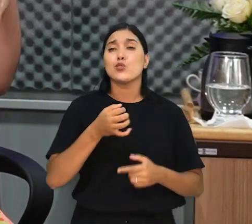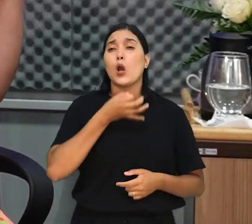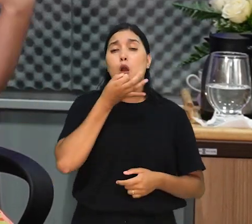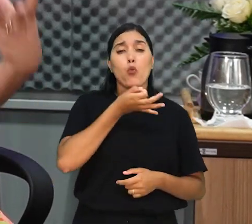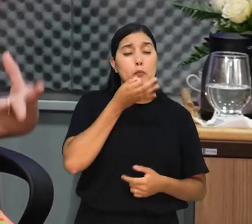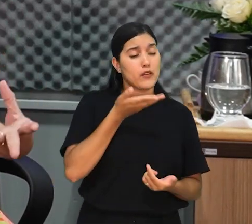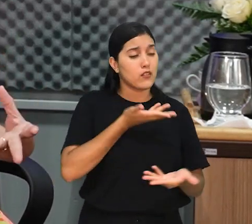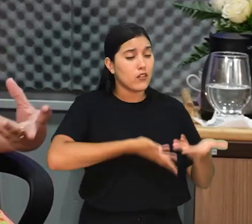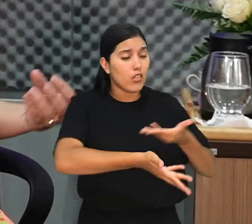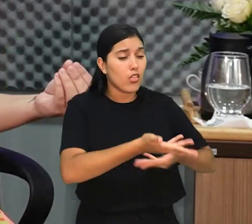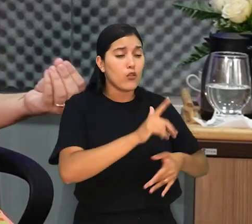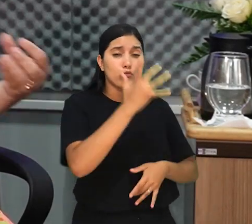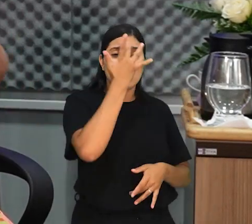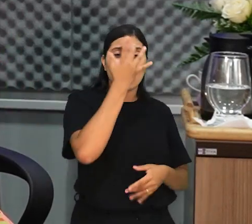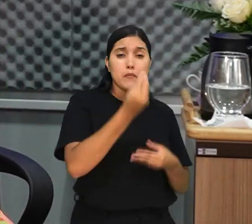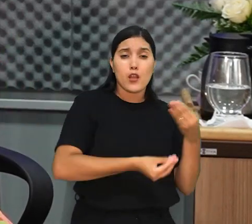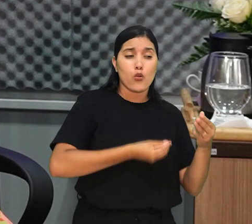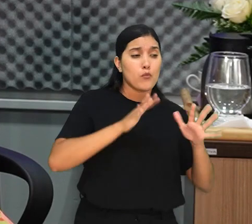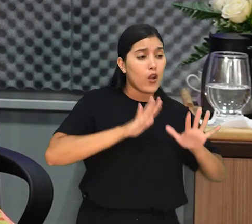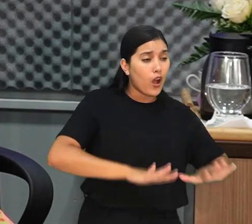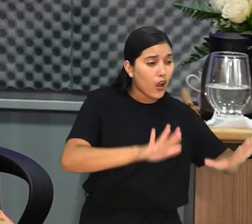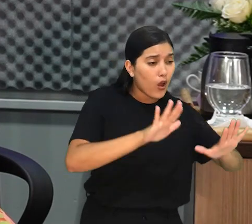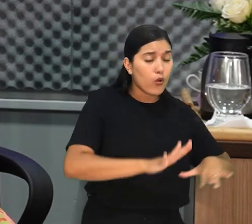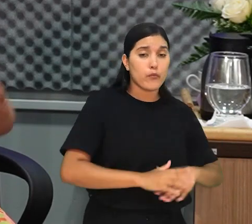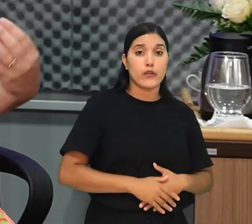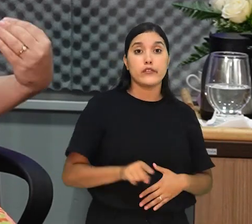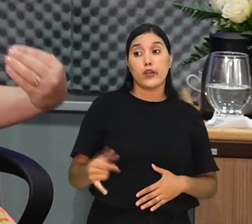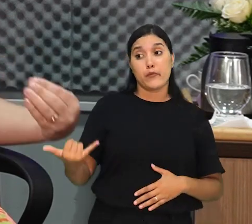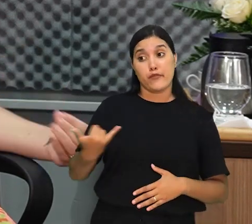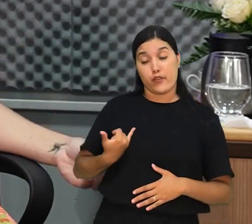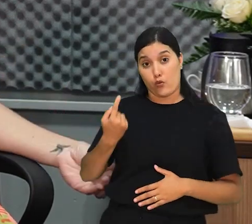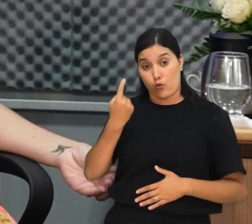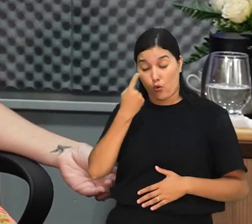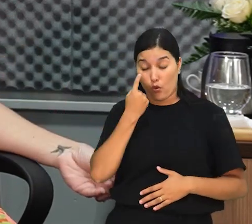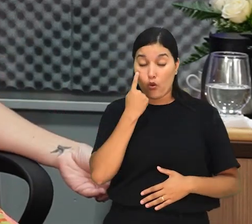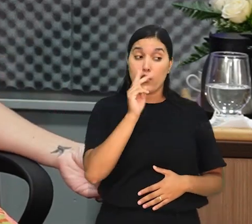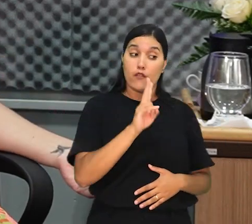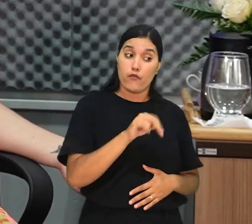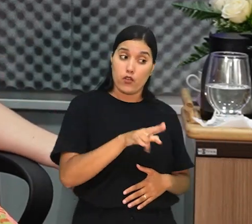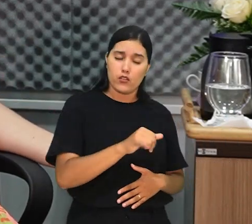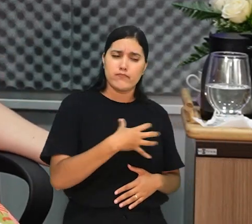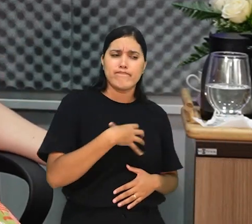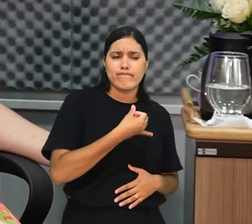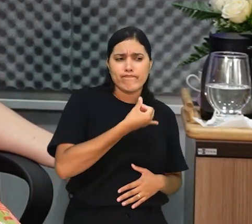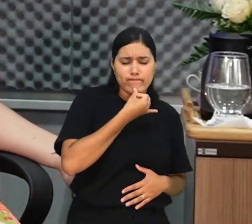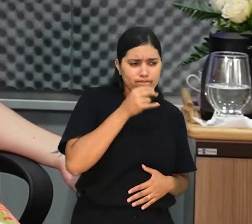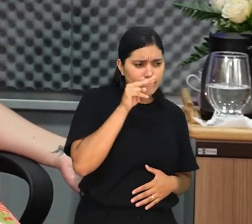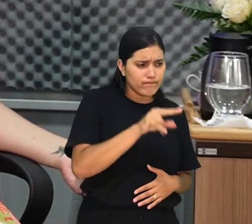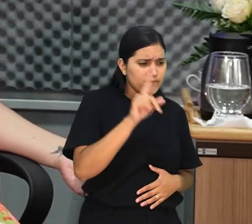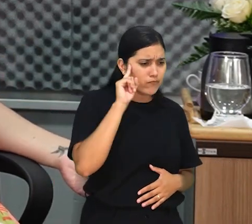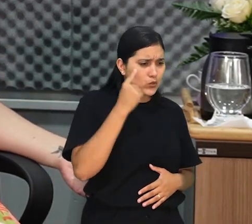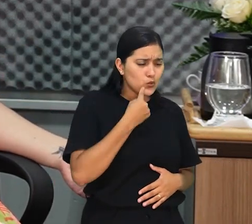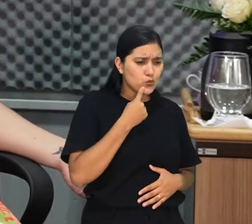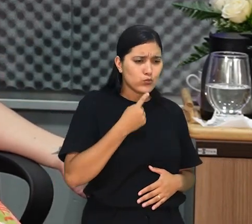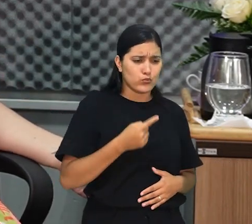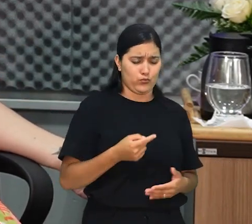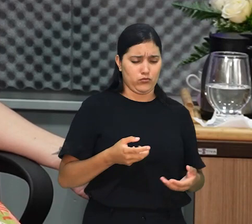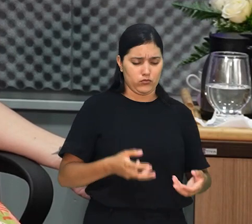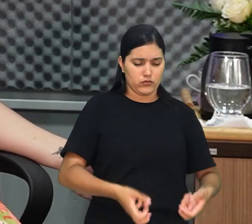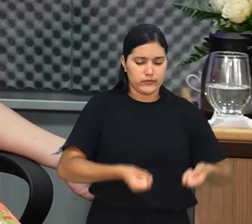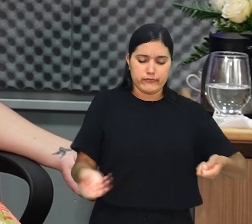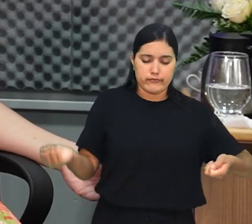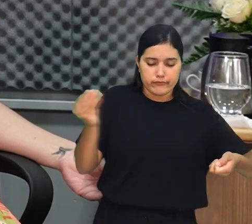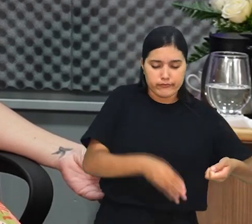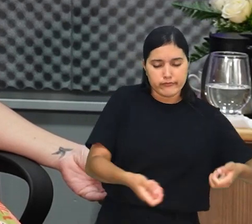muitos argumentos para conversar com ele, não sabia mais como acalmar ele. Então ela falou para mim assim, Vânia, eu fico muito triste quando eu vejo um surdo sendo